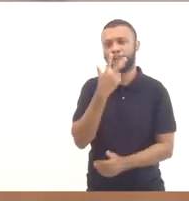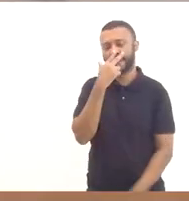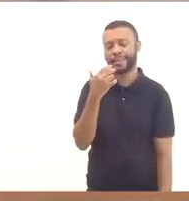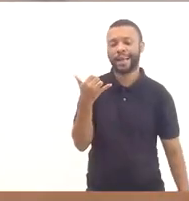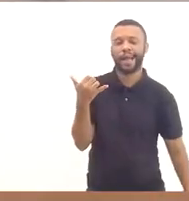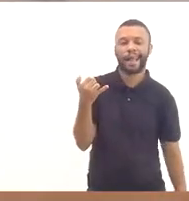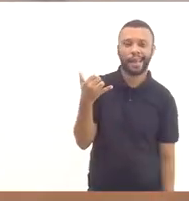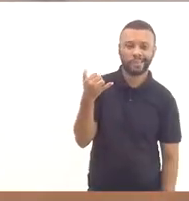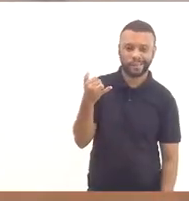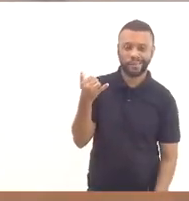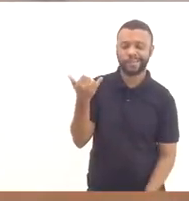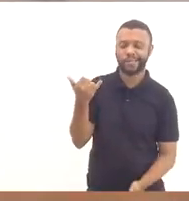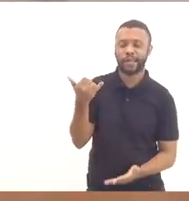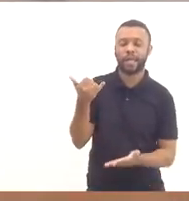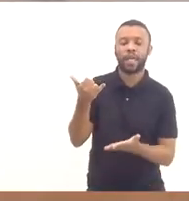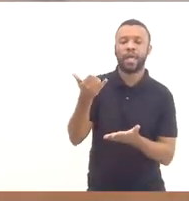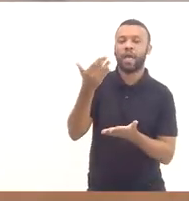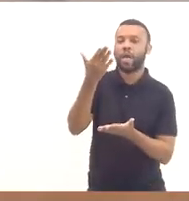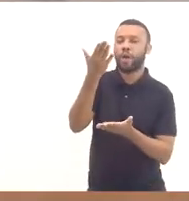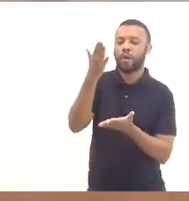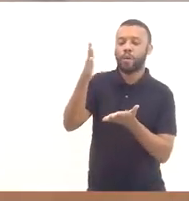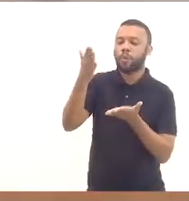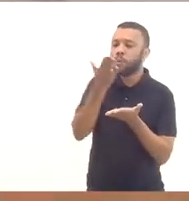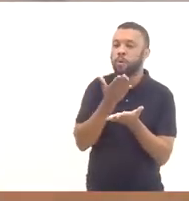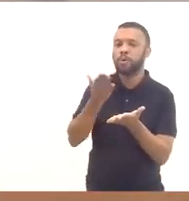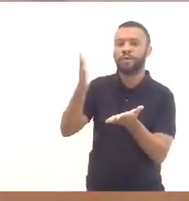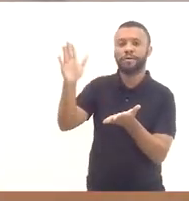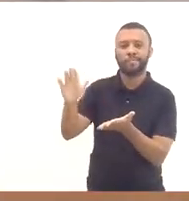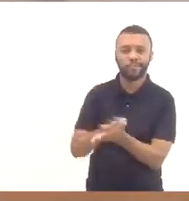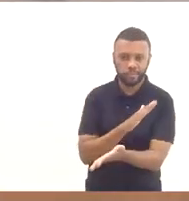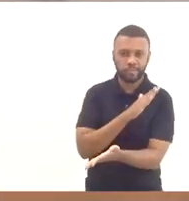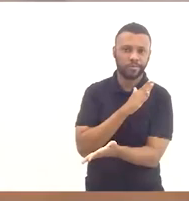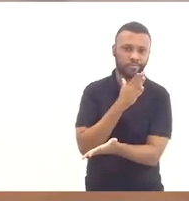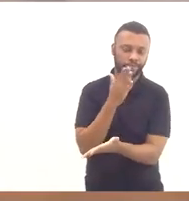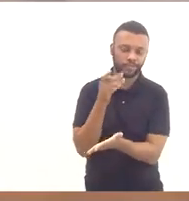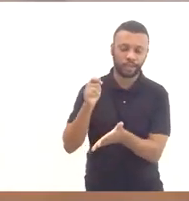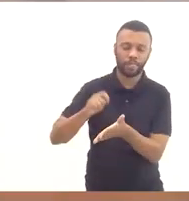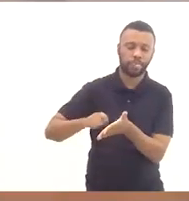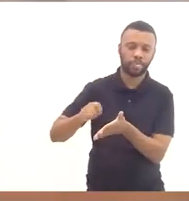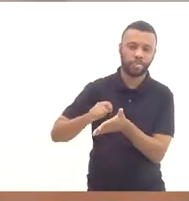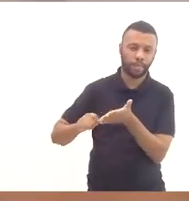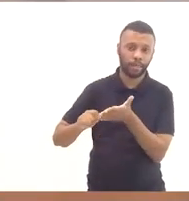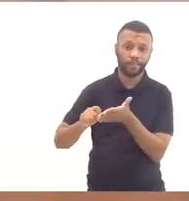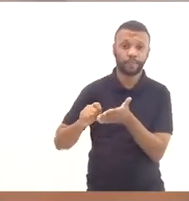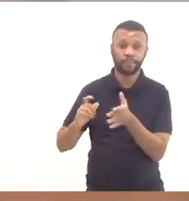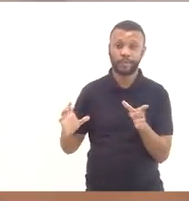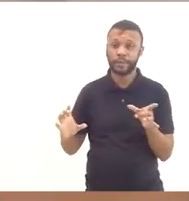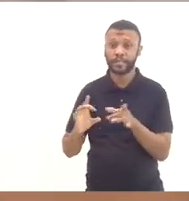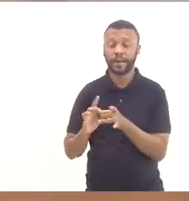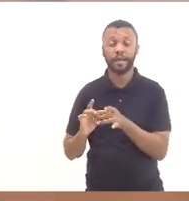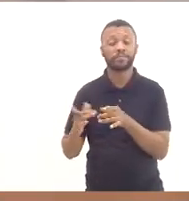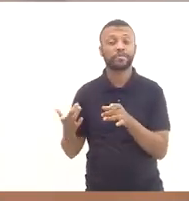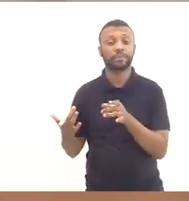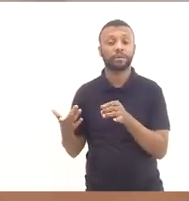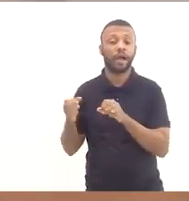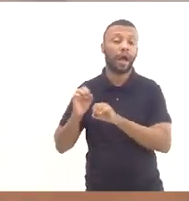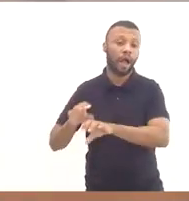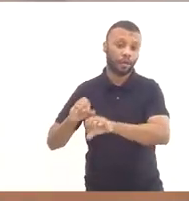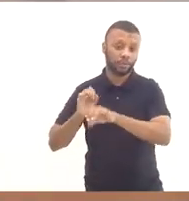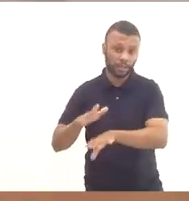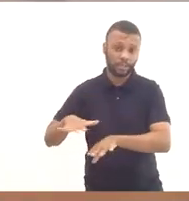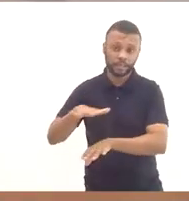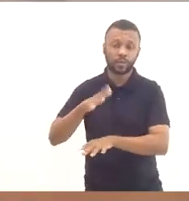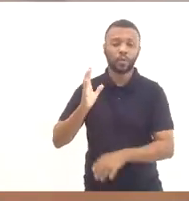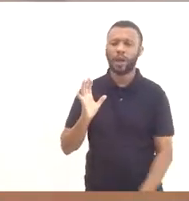acabou o direito que a doutora Claudia falou muito bem baseado na educação não